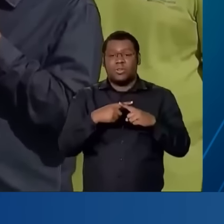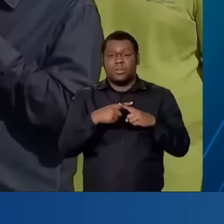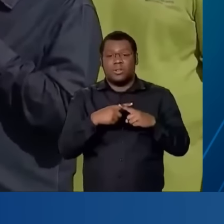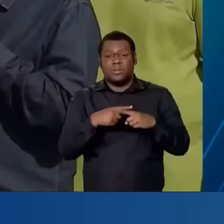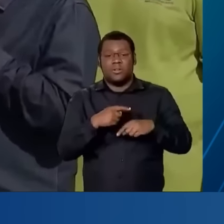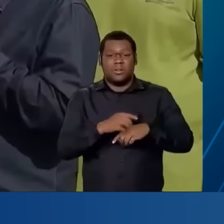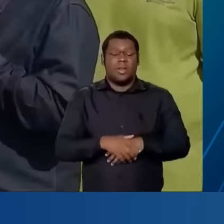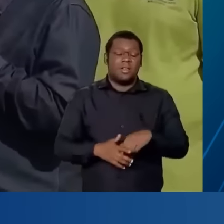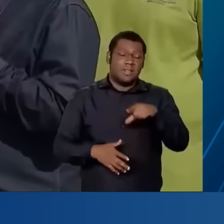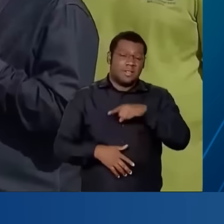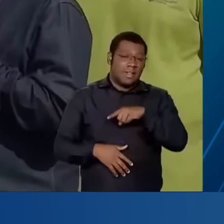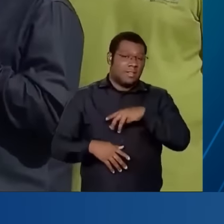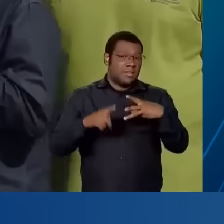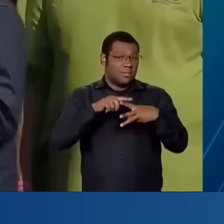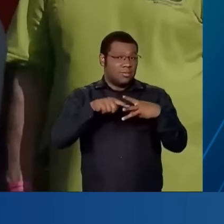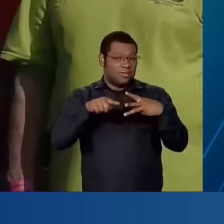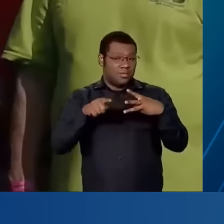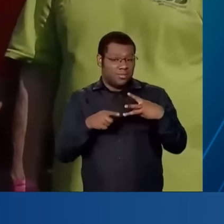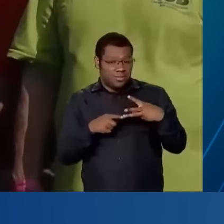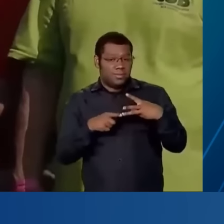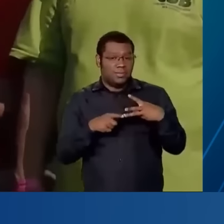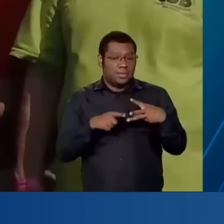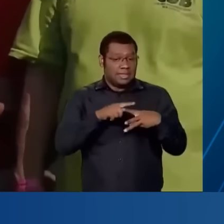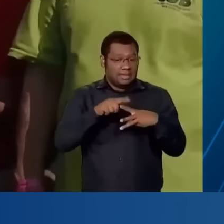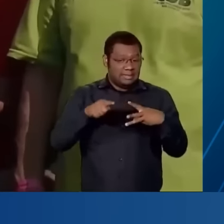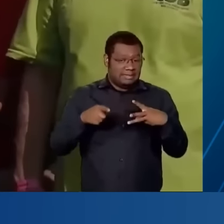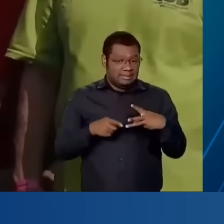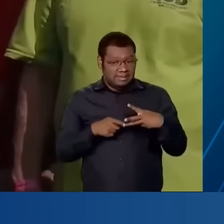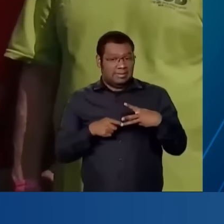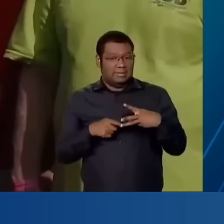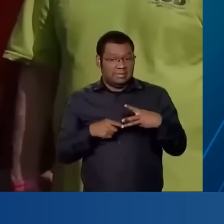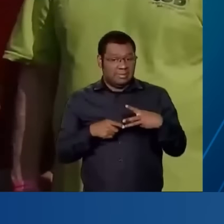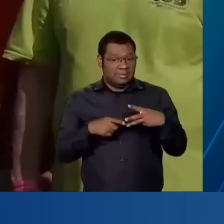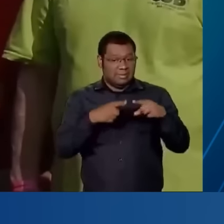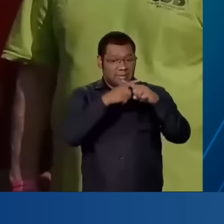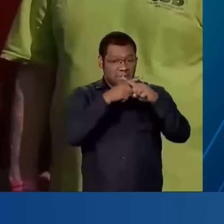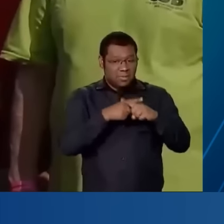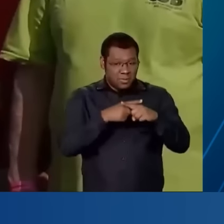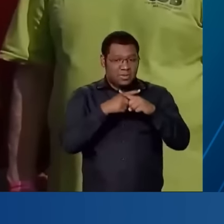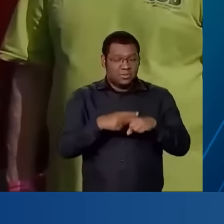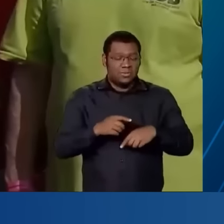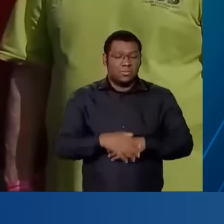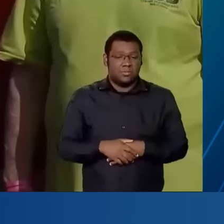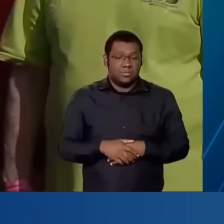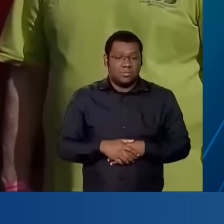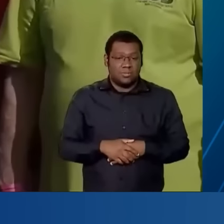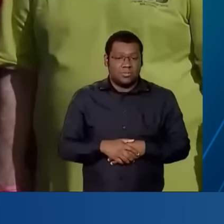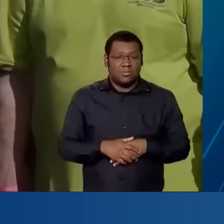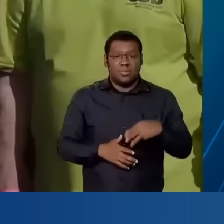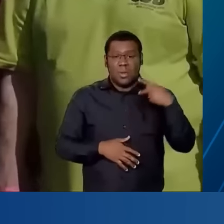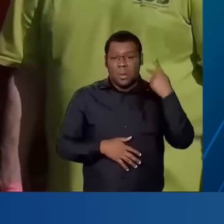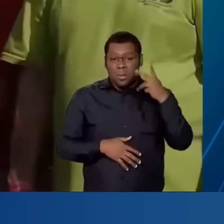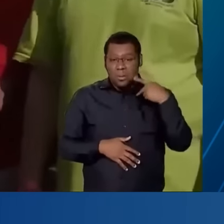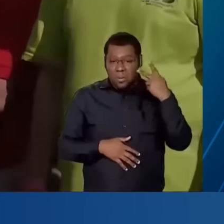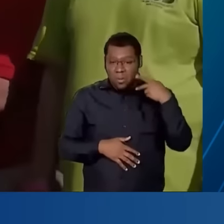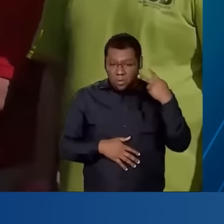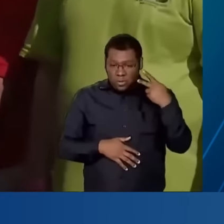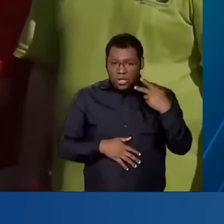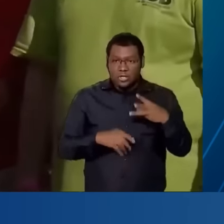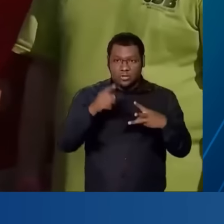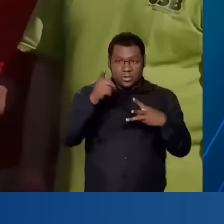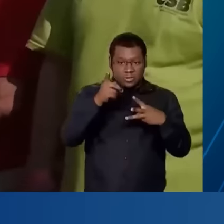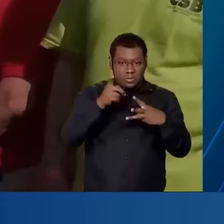três adversários. E por isso eu quero dizer para vocês, ninguém derrotará esse moço aqui